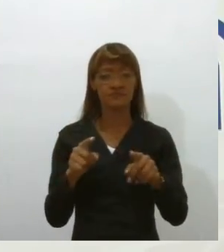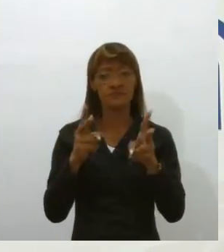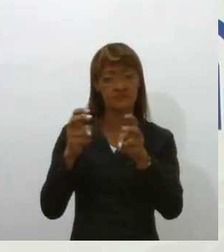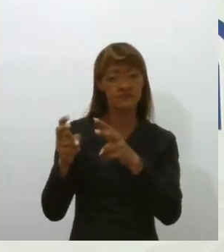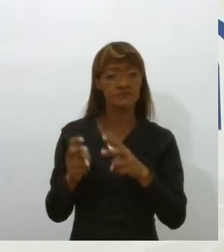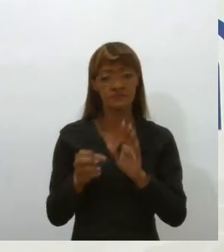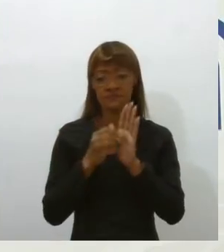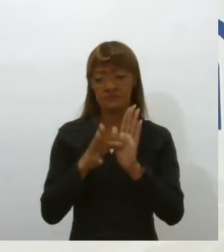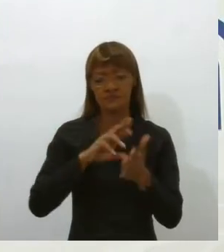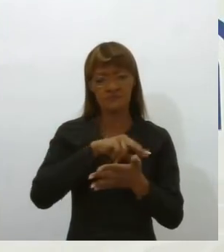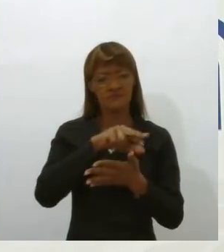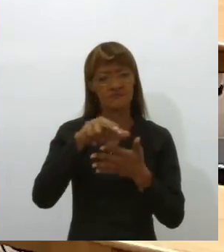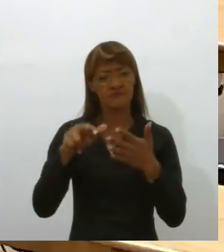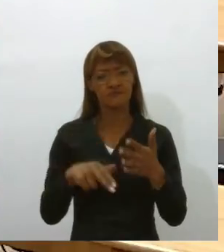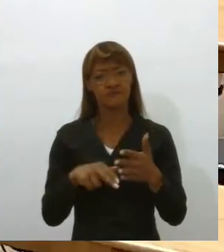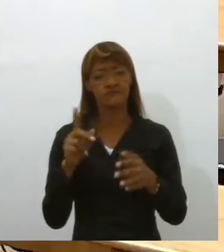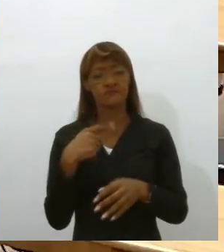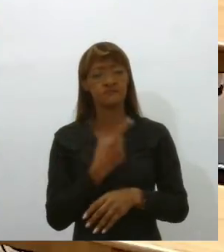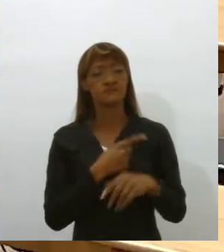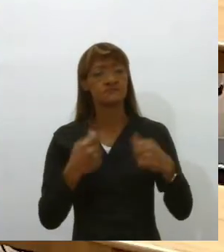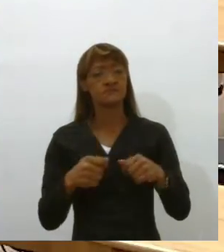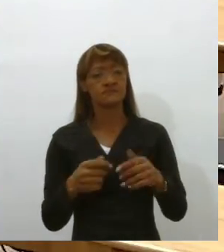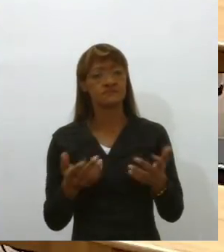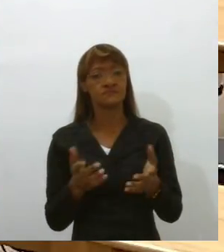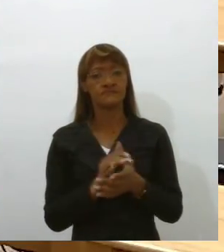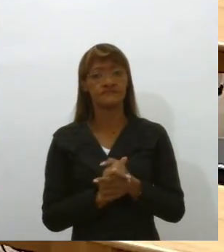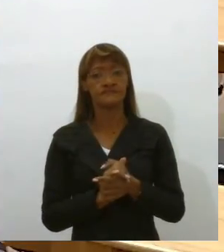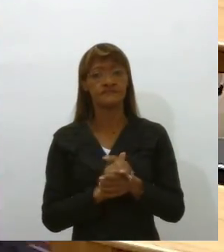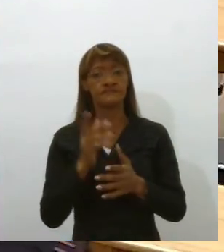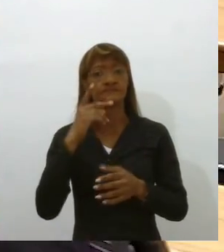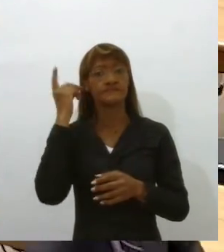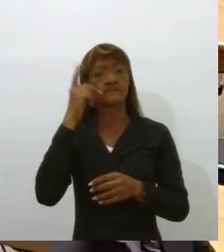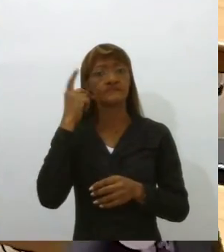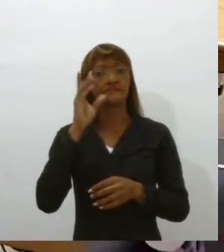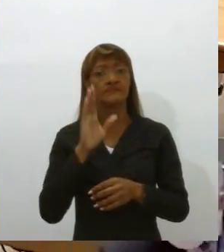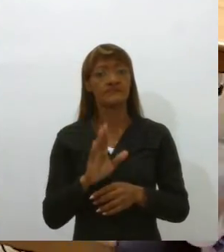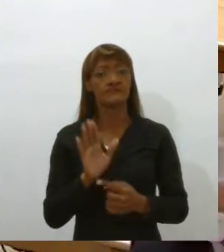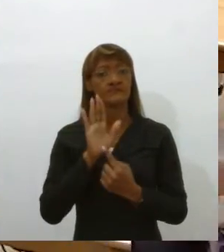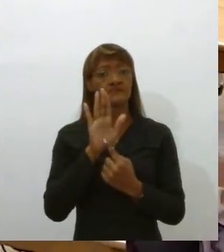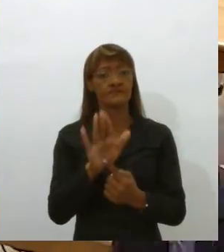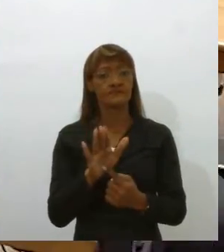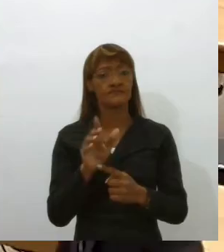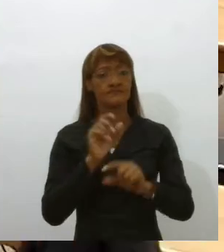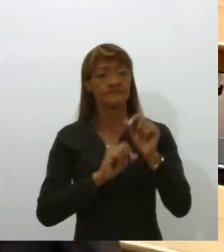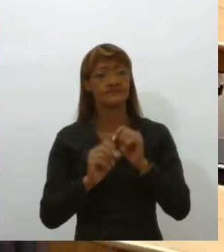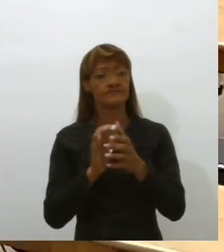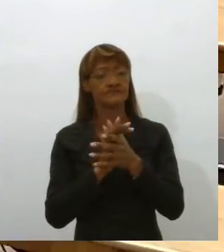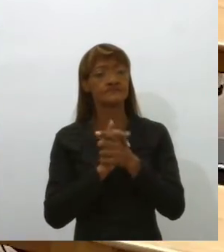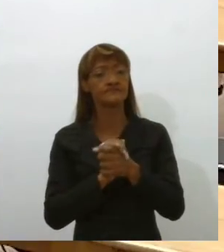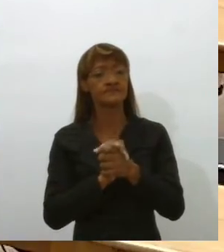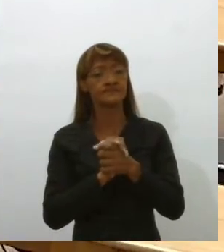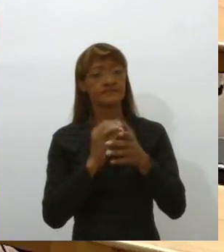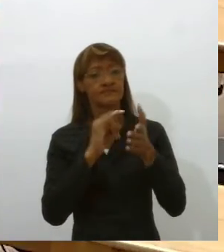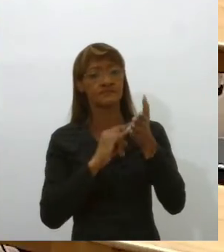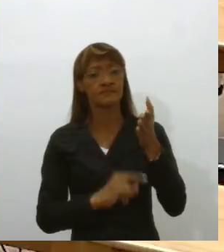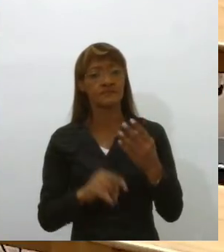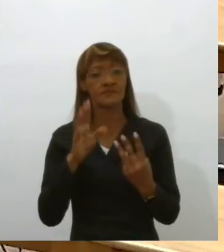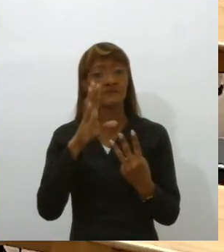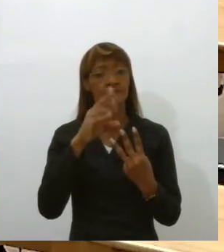precisa a sensibilidade do governo. A deputada Gorete Reis, do PSD, apresentou uma moção de aplauso para a Universidade Federal de Sergipe